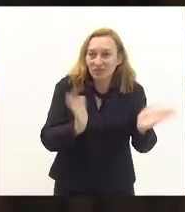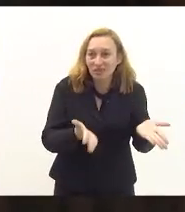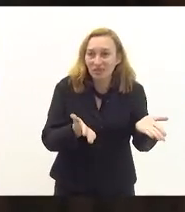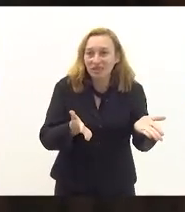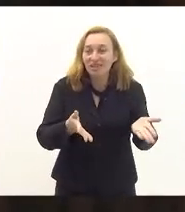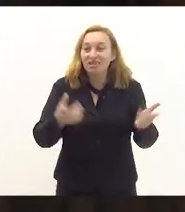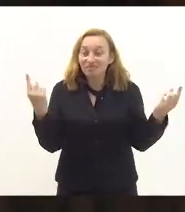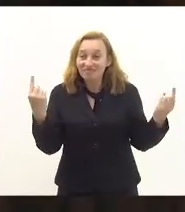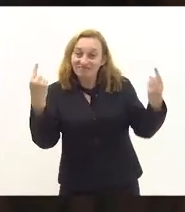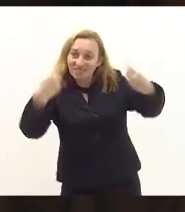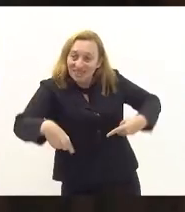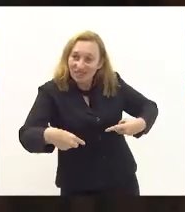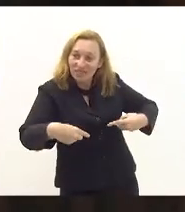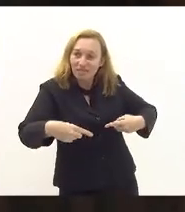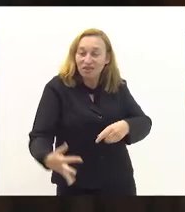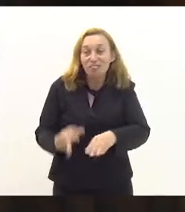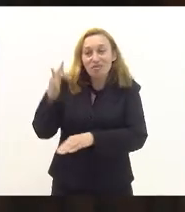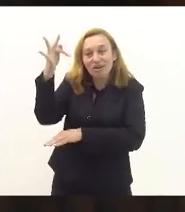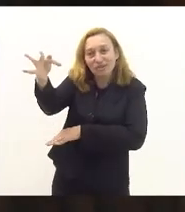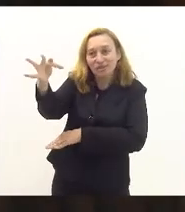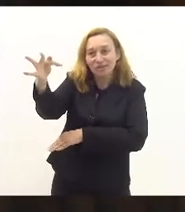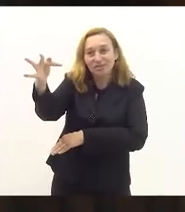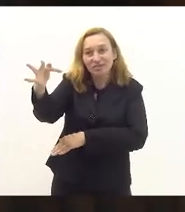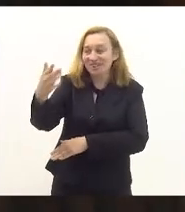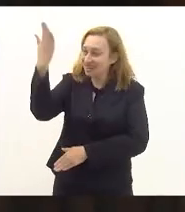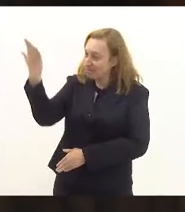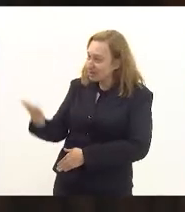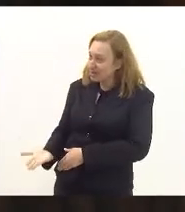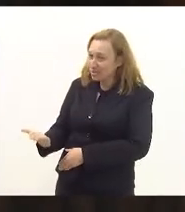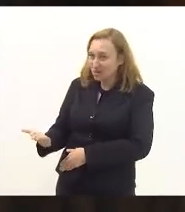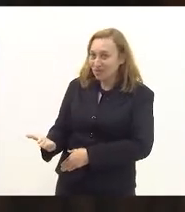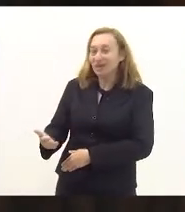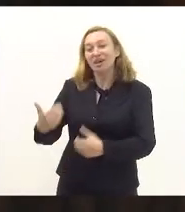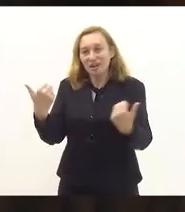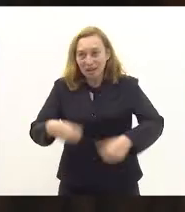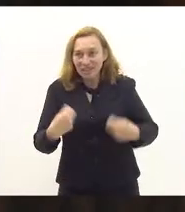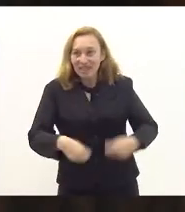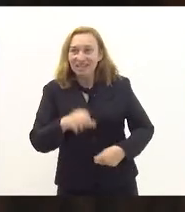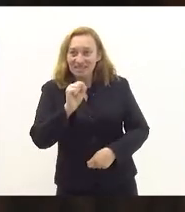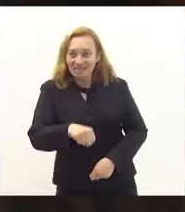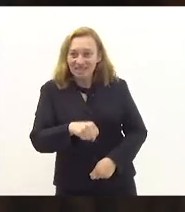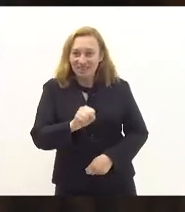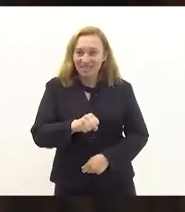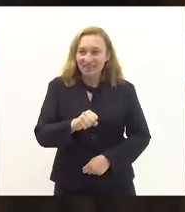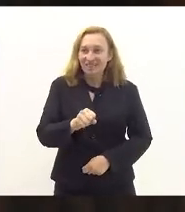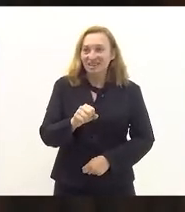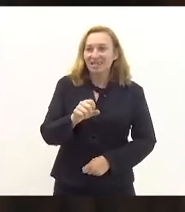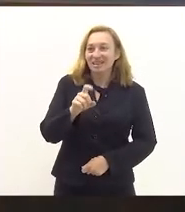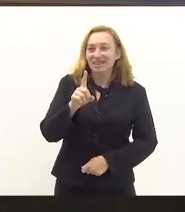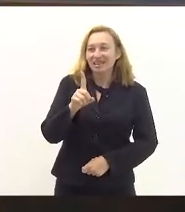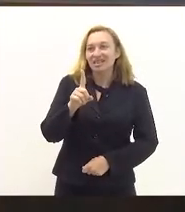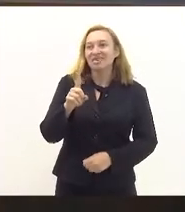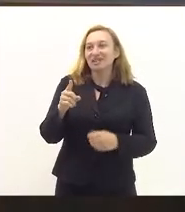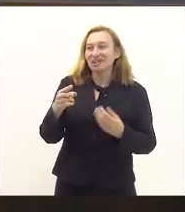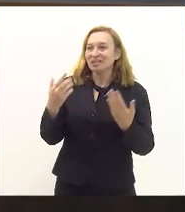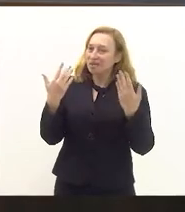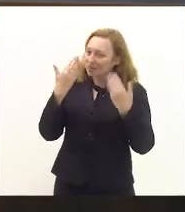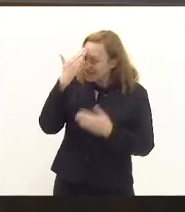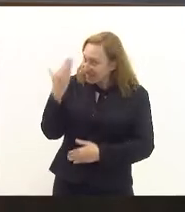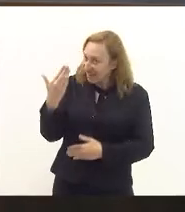nos desafiando para o futuro, essa pessoa tinha que ser, sim, Lígia Dotel de Andrade. Muitíssimo